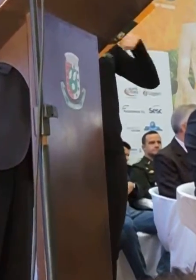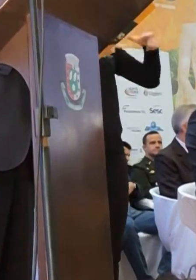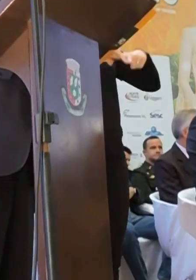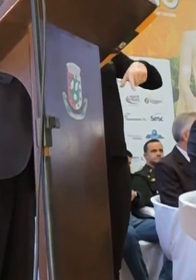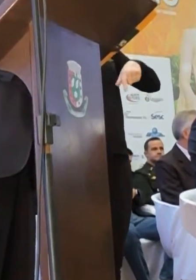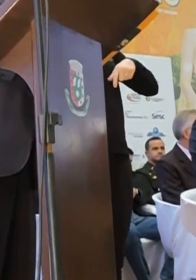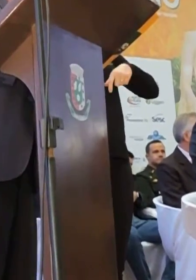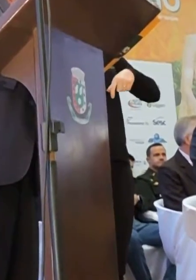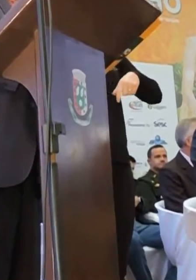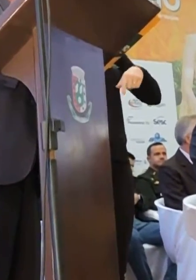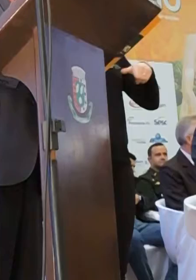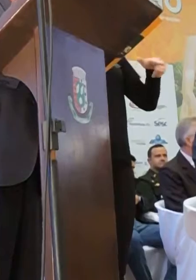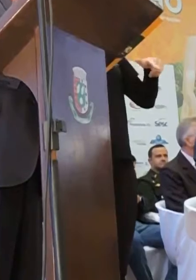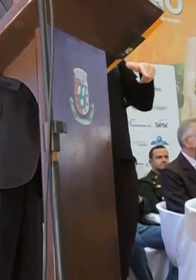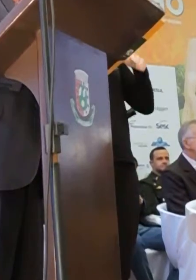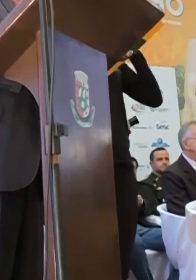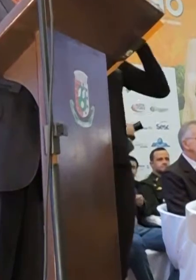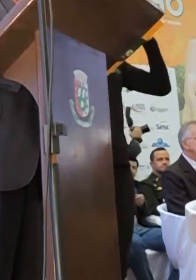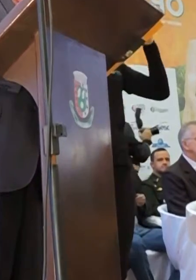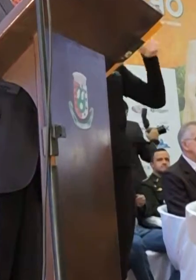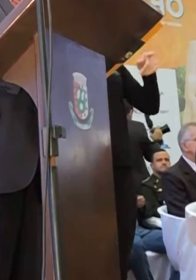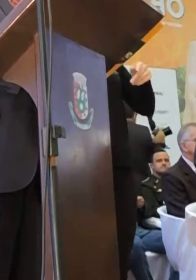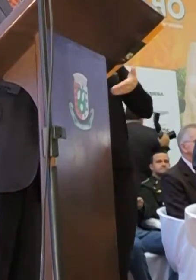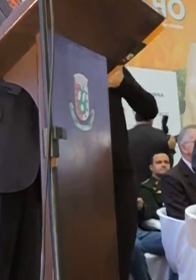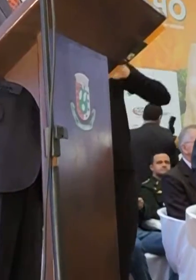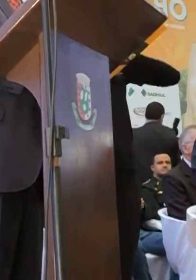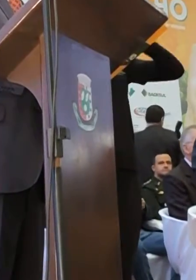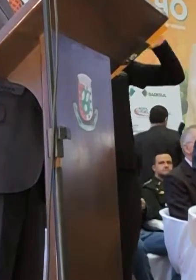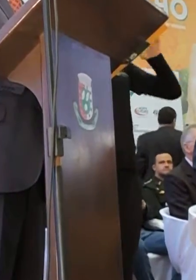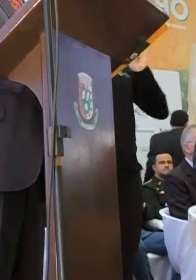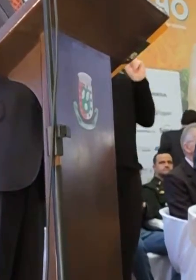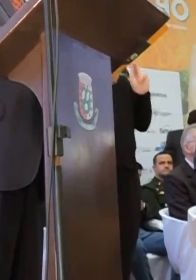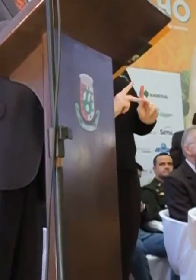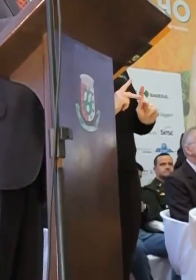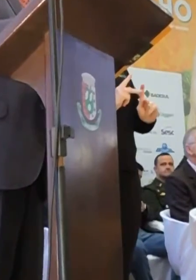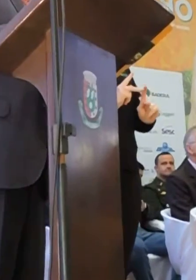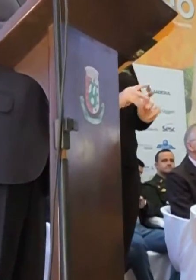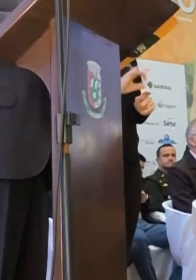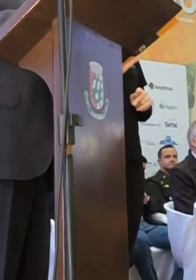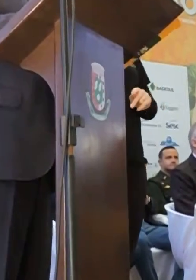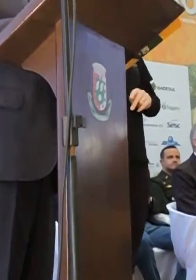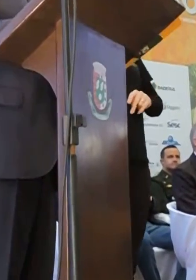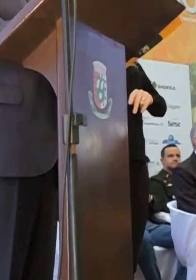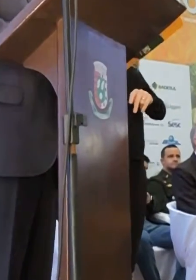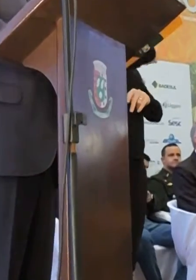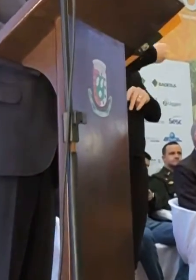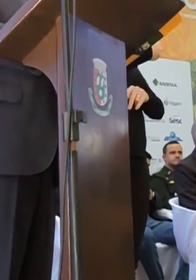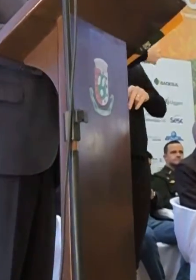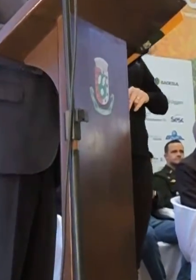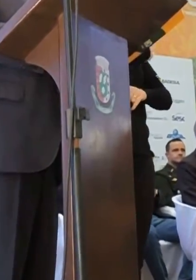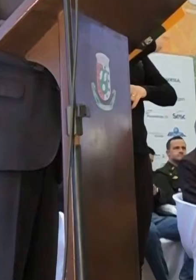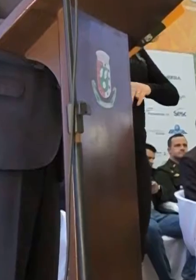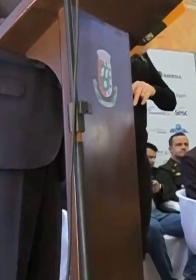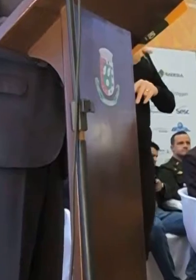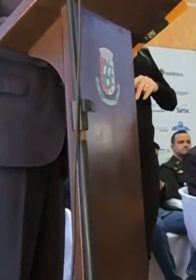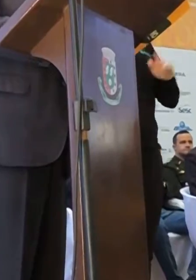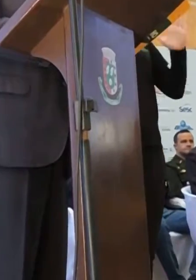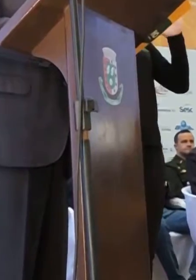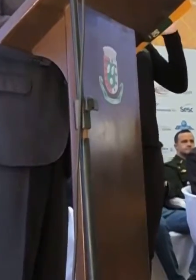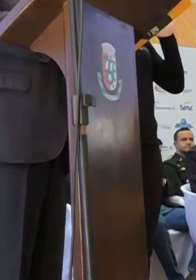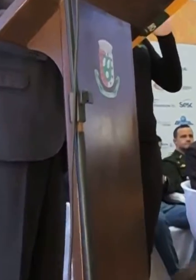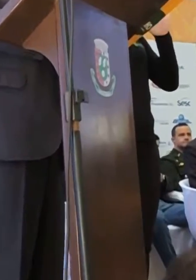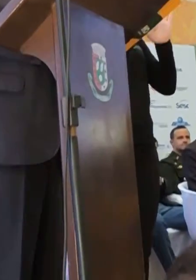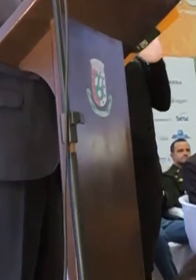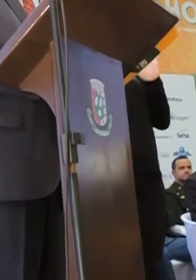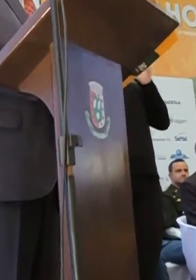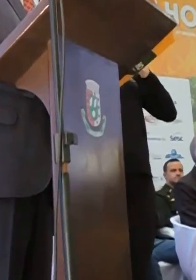árduo, dedicado a servir as pessoas. Sou filho de pastor luterano